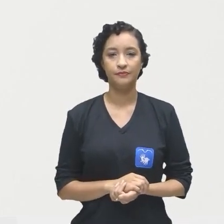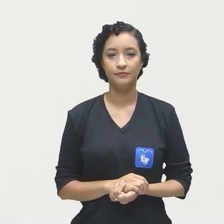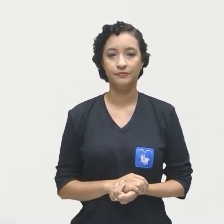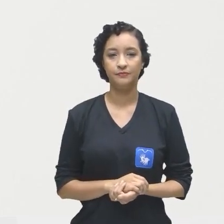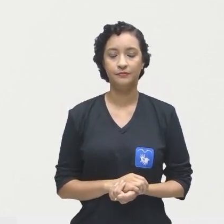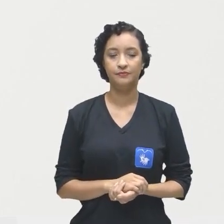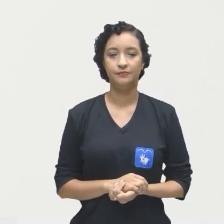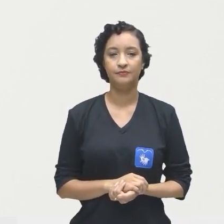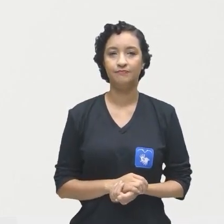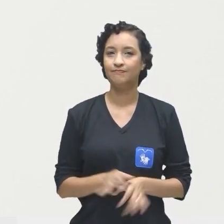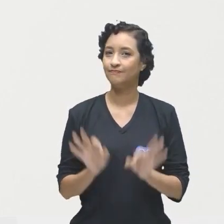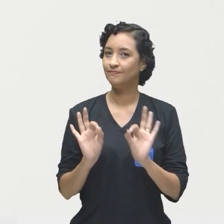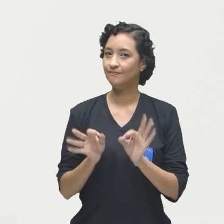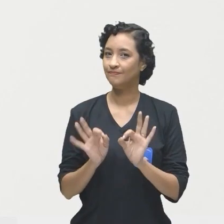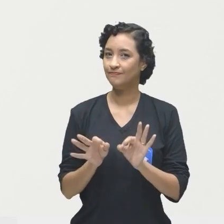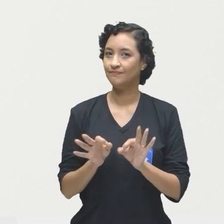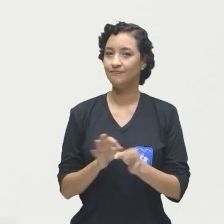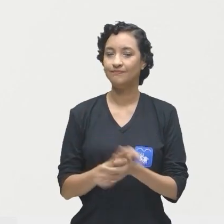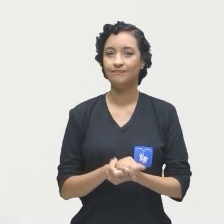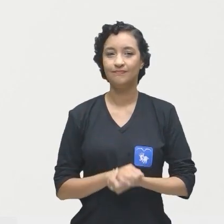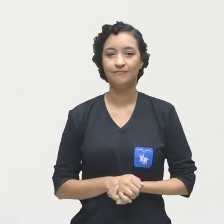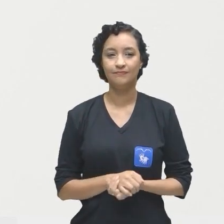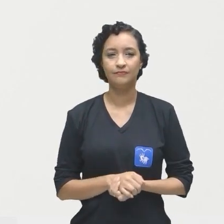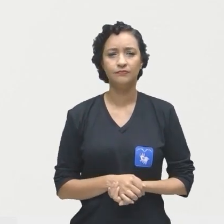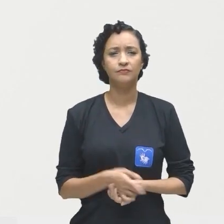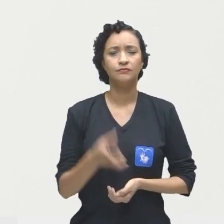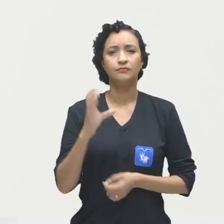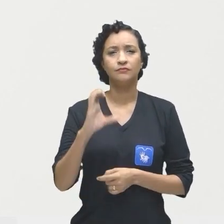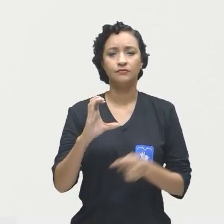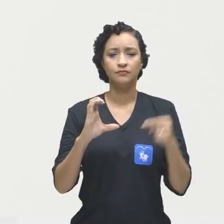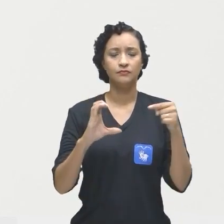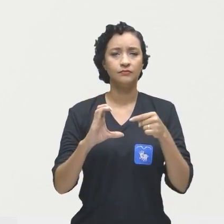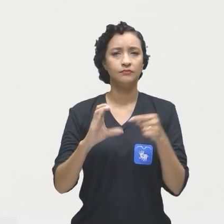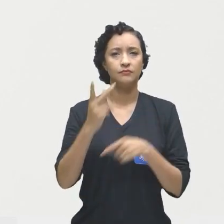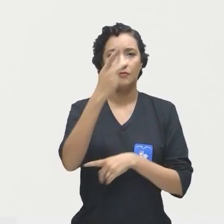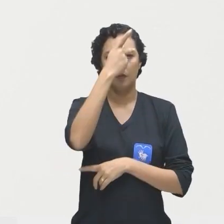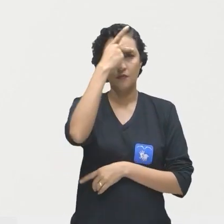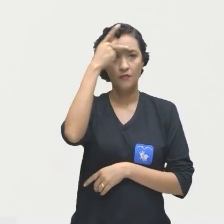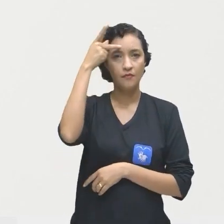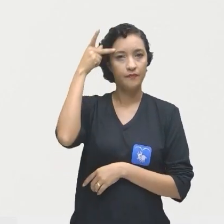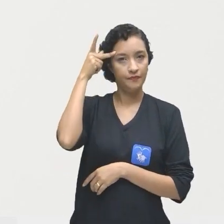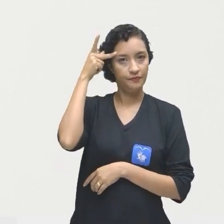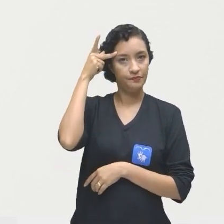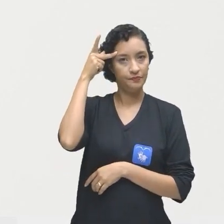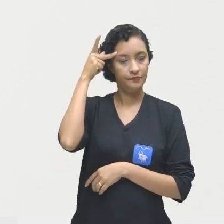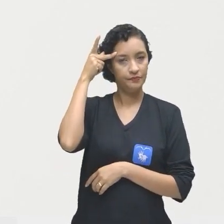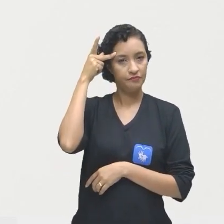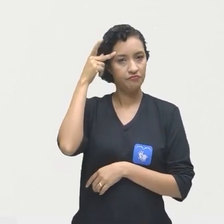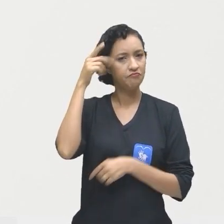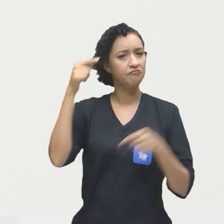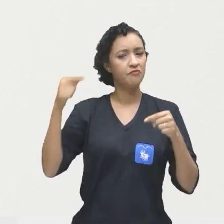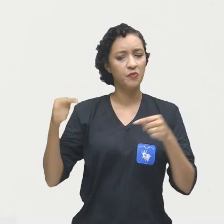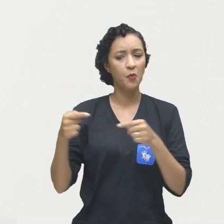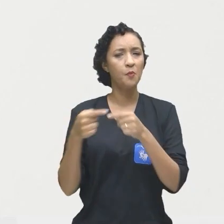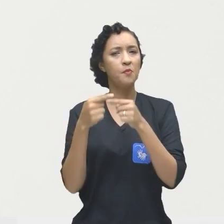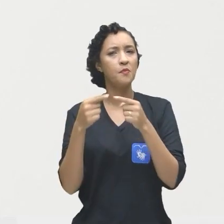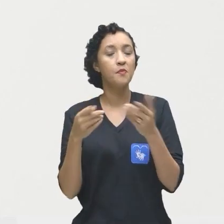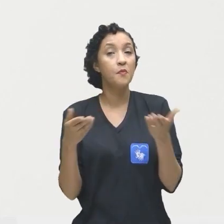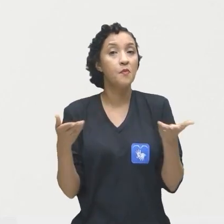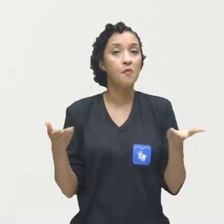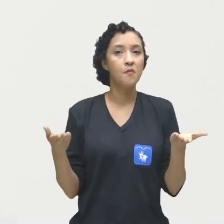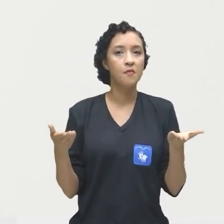natural. Muito bem. E pessoas? Pessoas, que tipo de recursos são